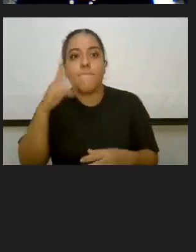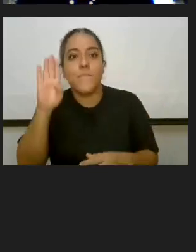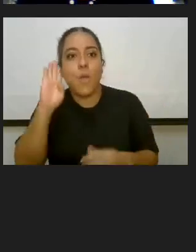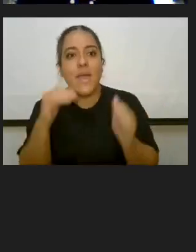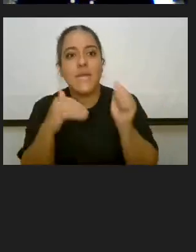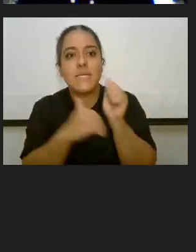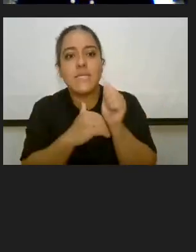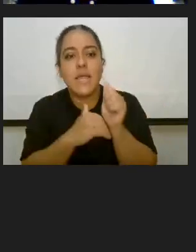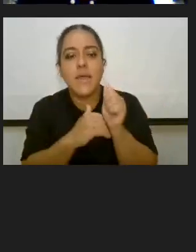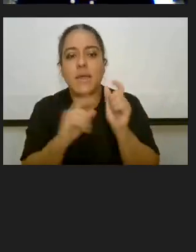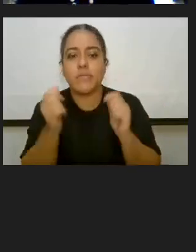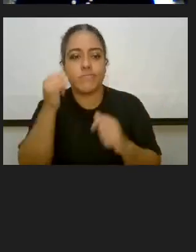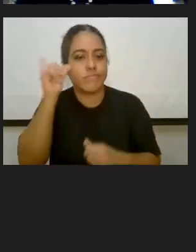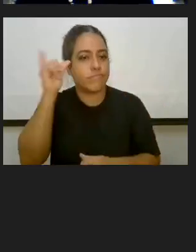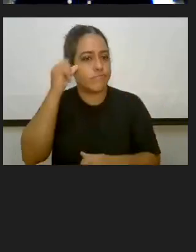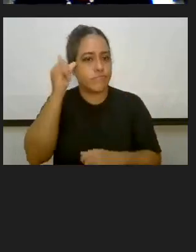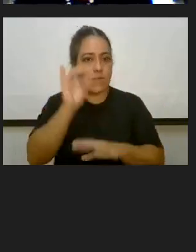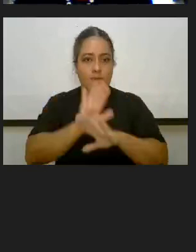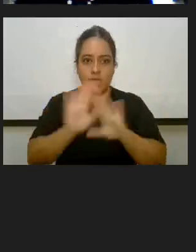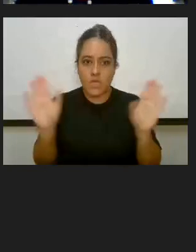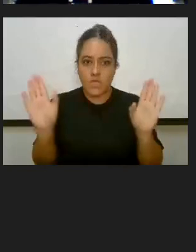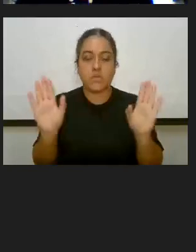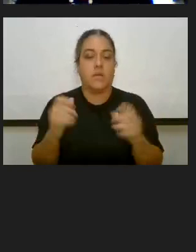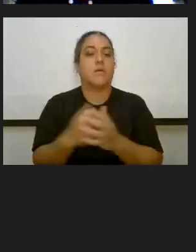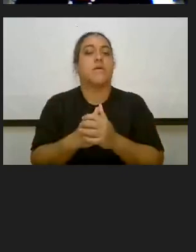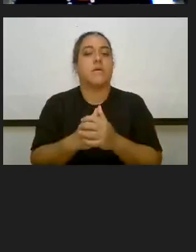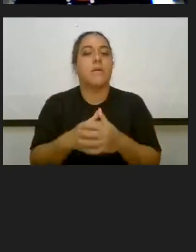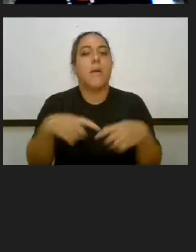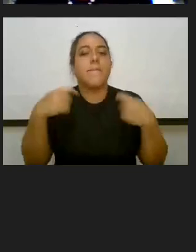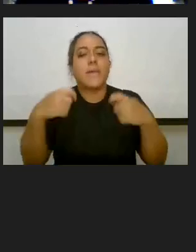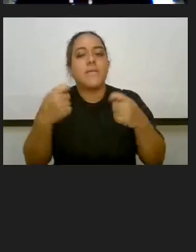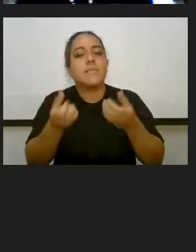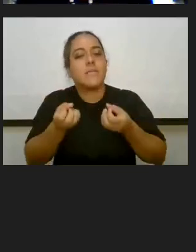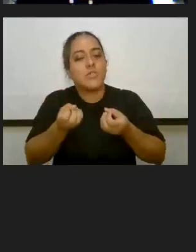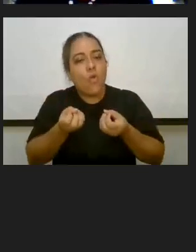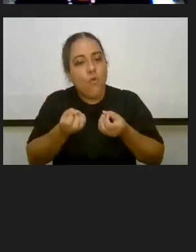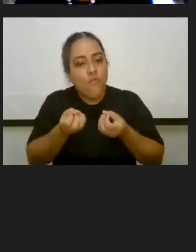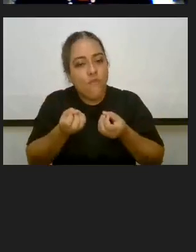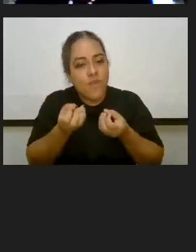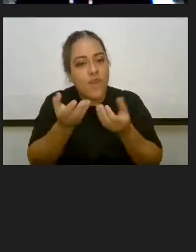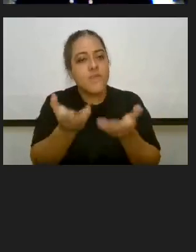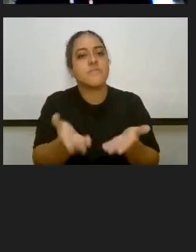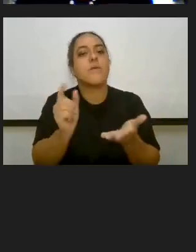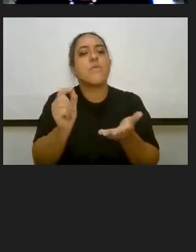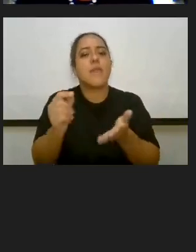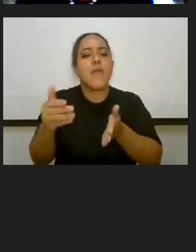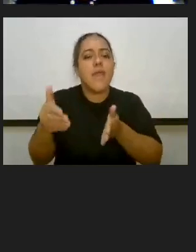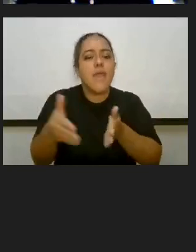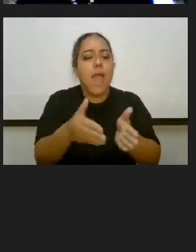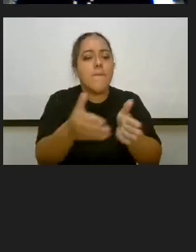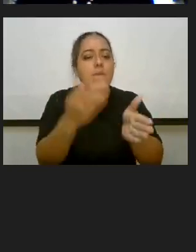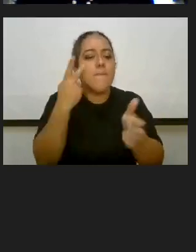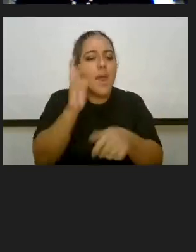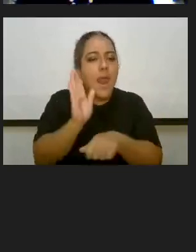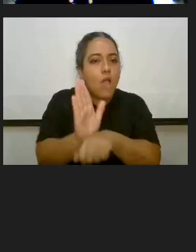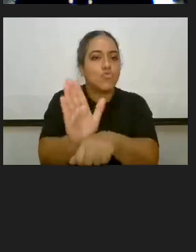comportamento autolesivo. Precisa oferecer caminhos para a busca de ajuda,